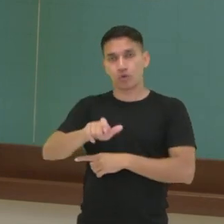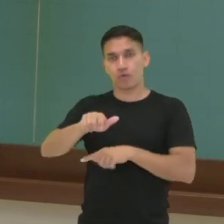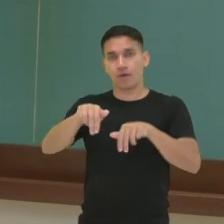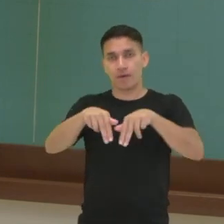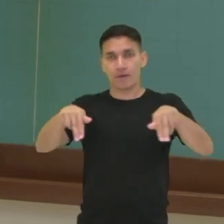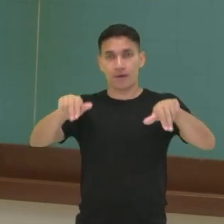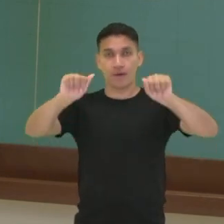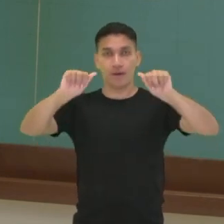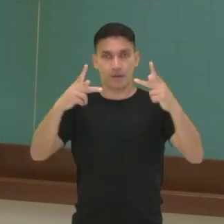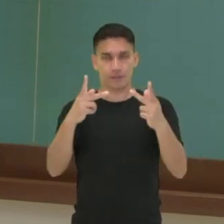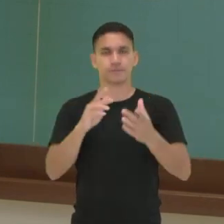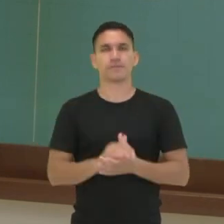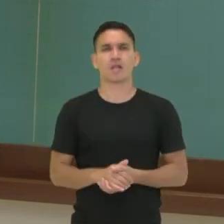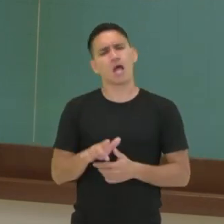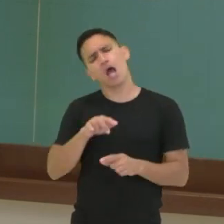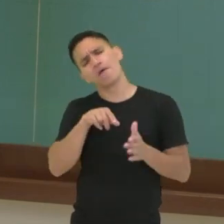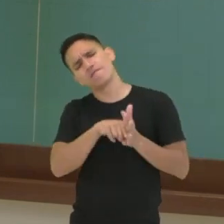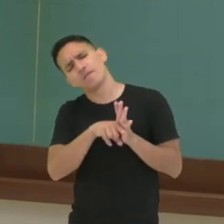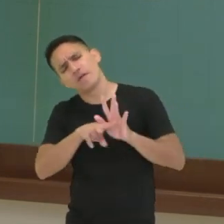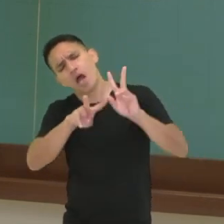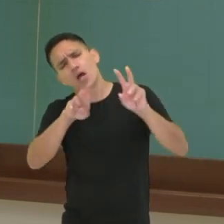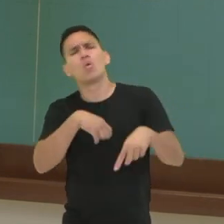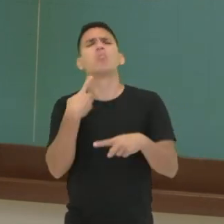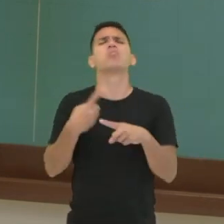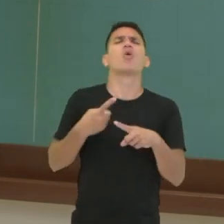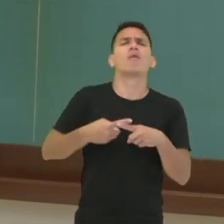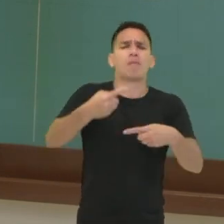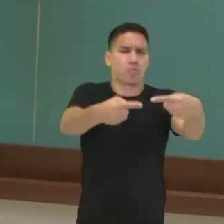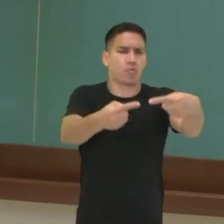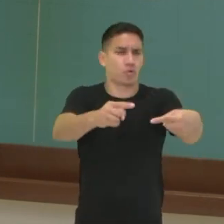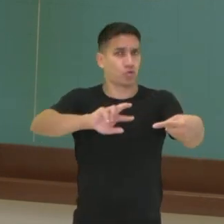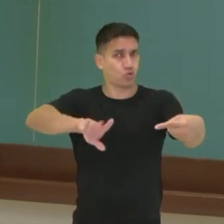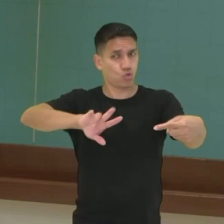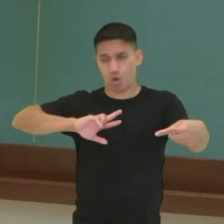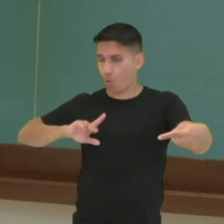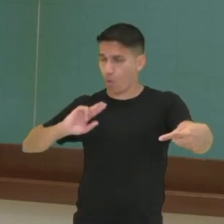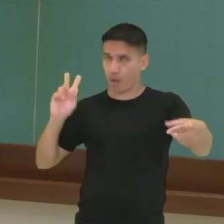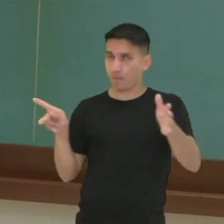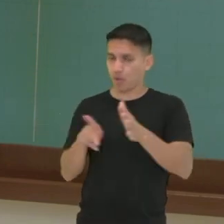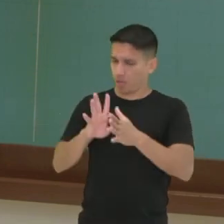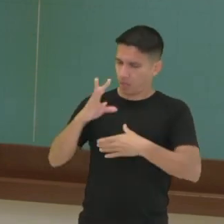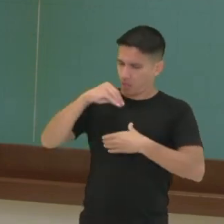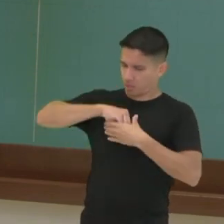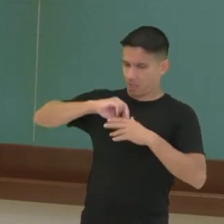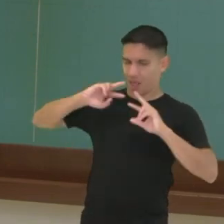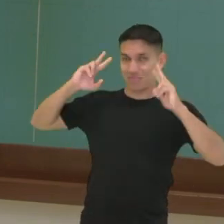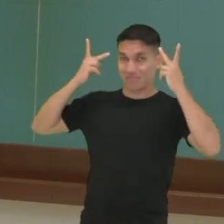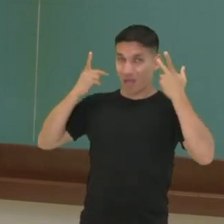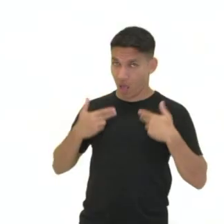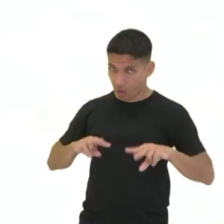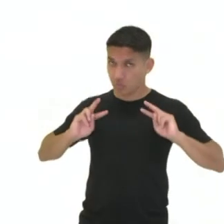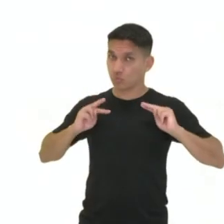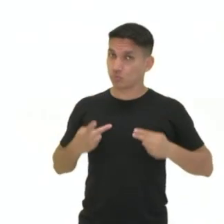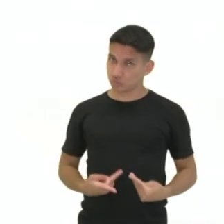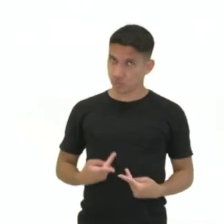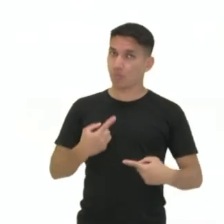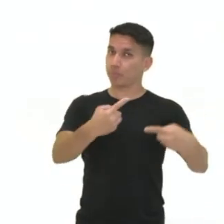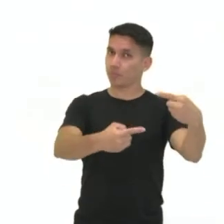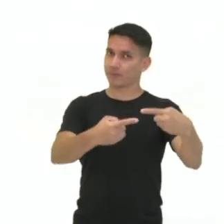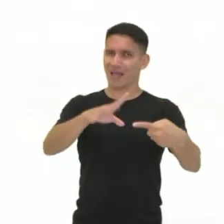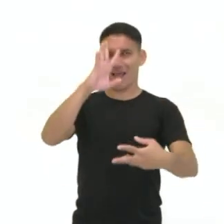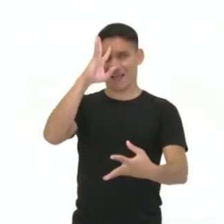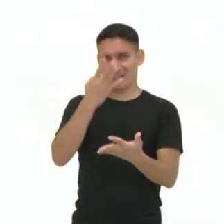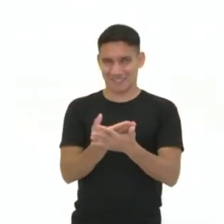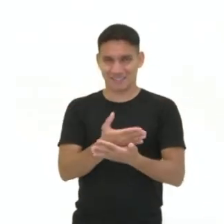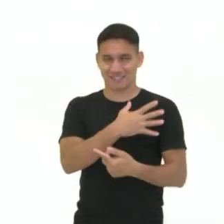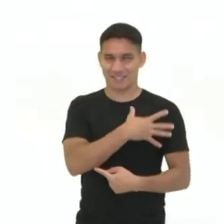a razão da existência da política e concluiu que não somos naturalmente seres políticos, como acreditava lá o Aristóteles.